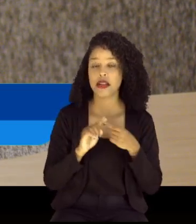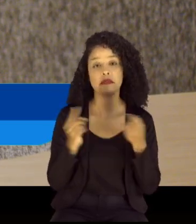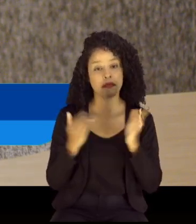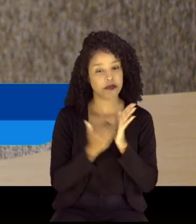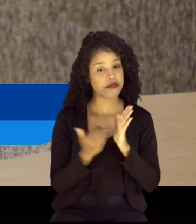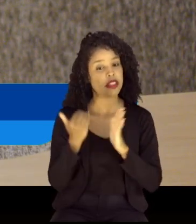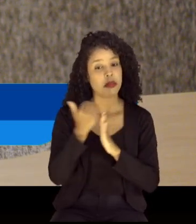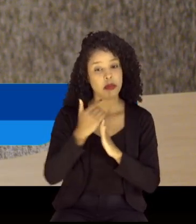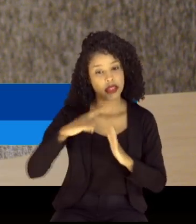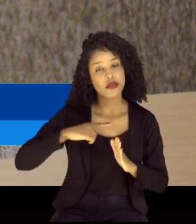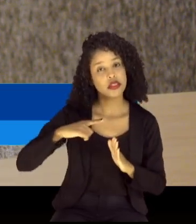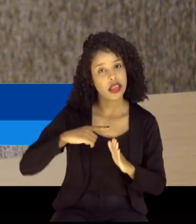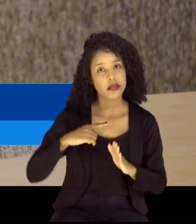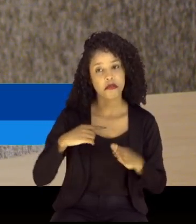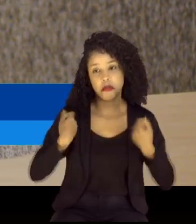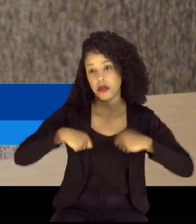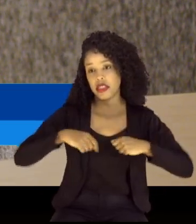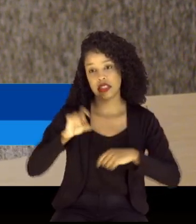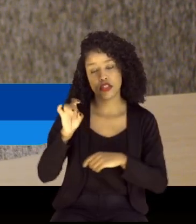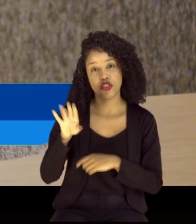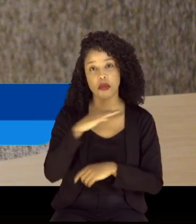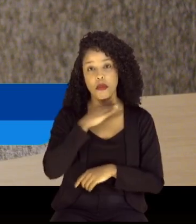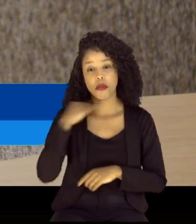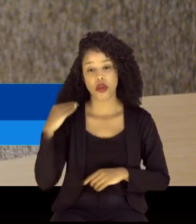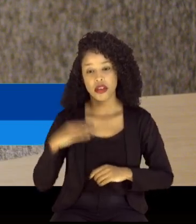aumento. É só morrer.